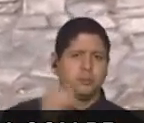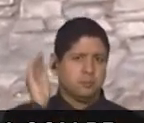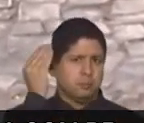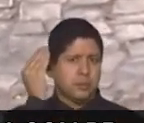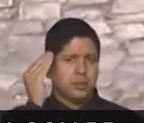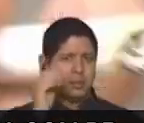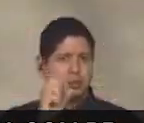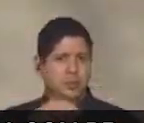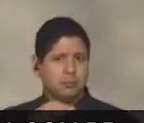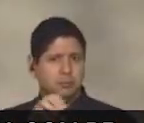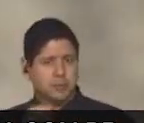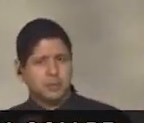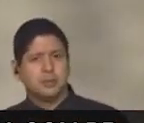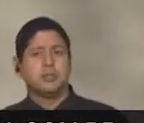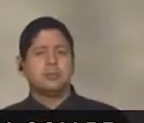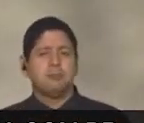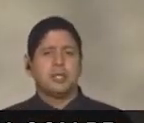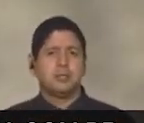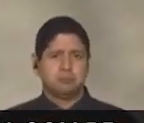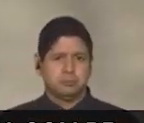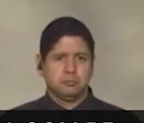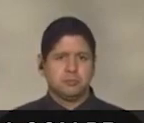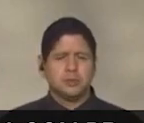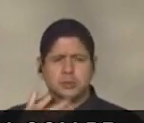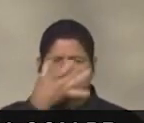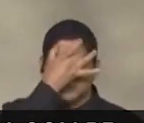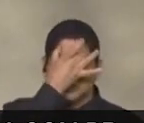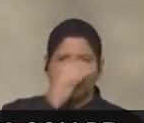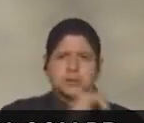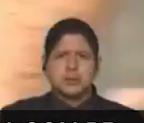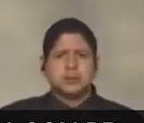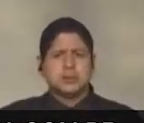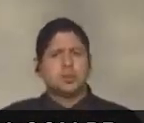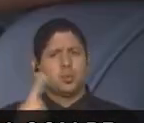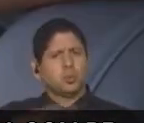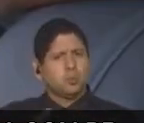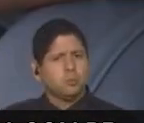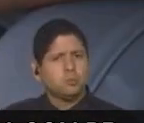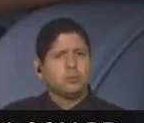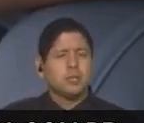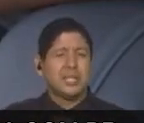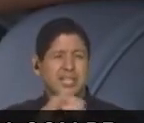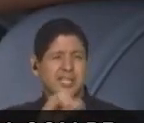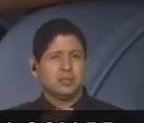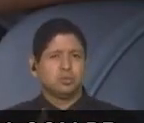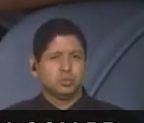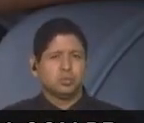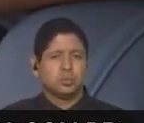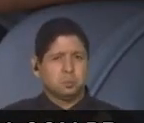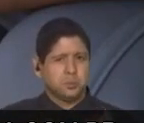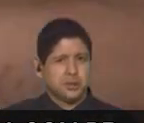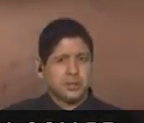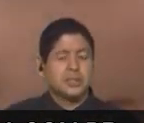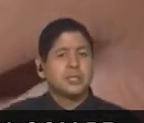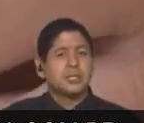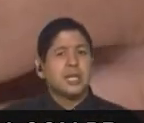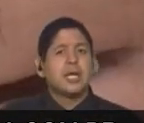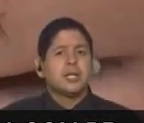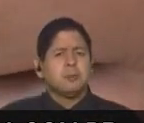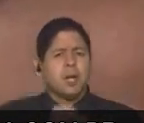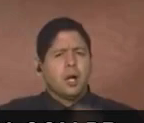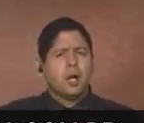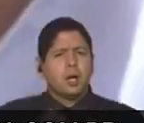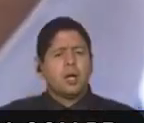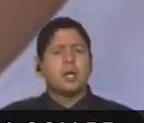do Sul e o Distrito Federal. Para conscientizar a relevância desse comprometimento, o INCA, junto com a pesquisa, lança também uma campanha